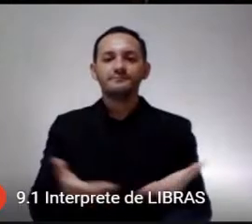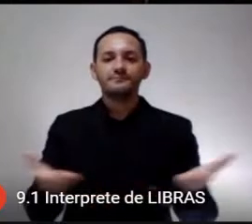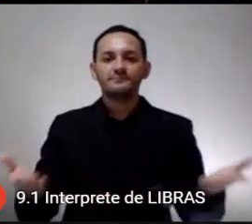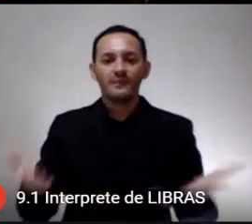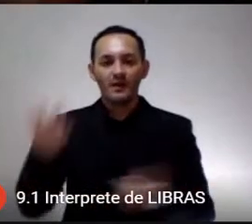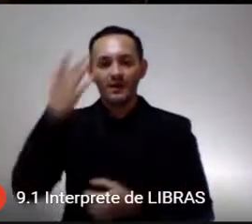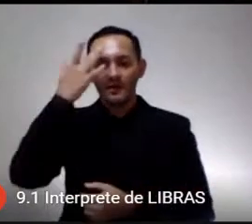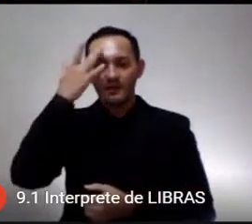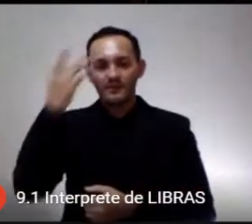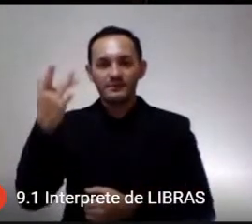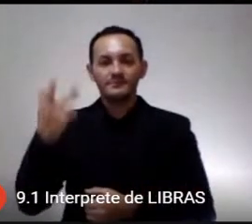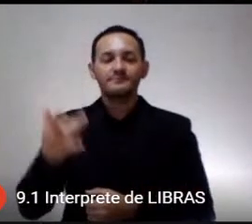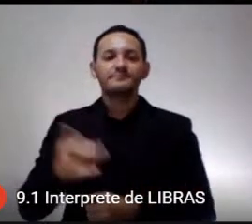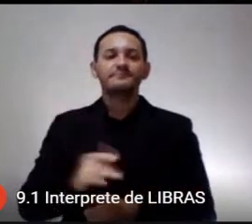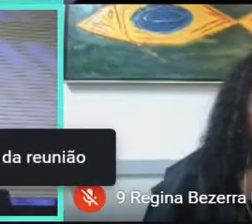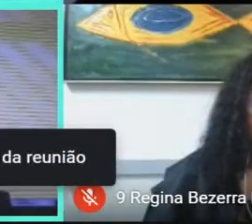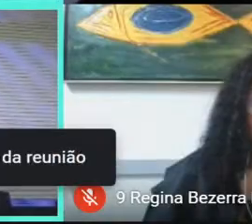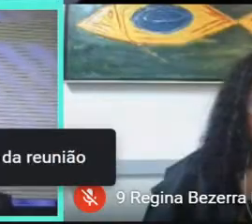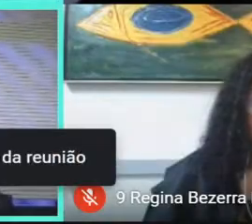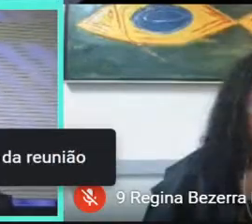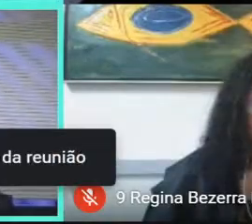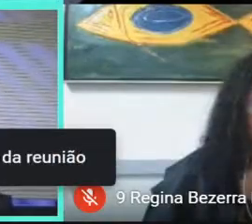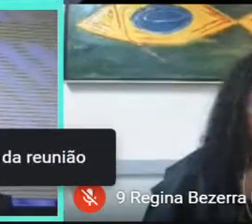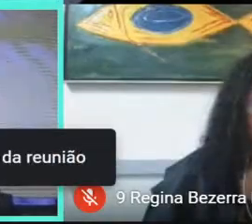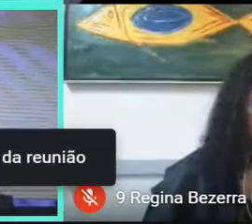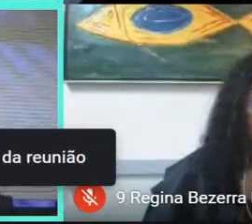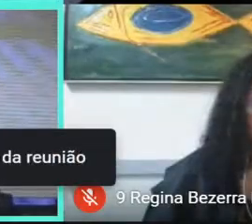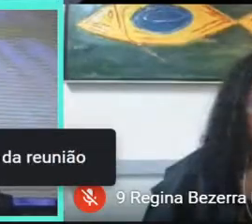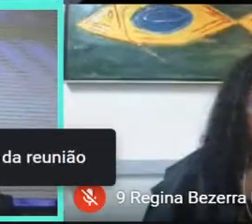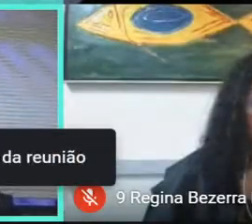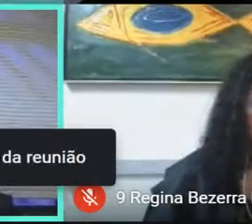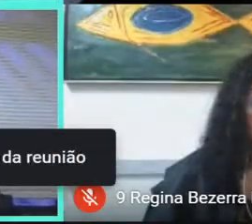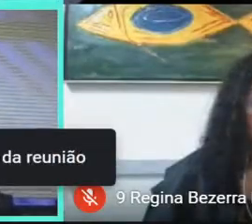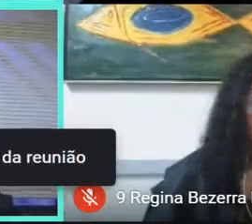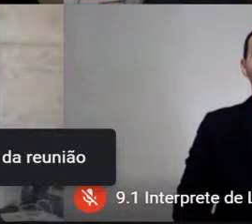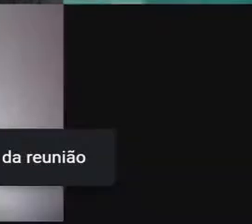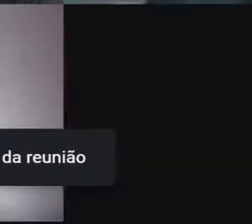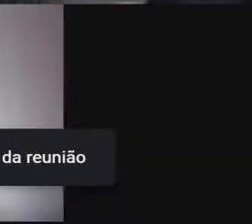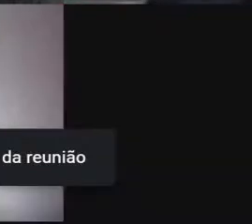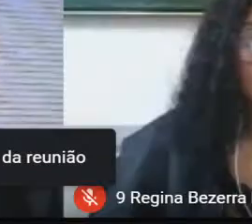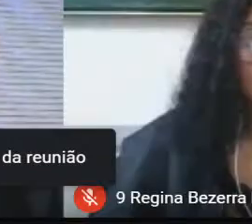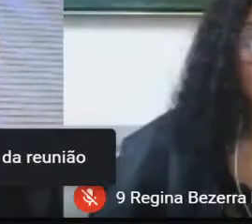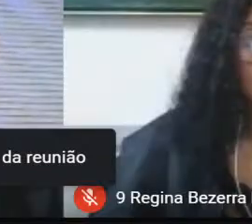até amanhã, se Deus quiser. Até mais. Obrigado, presidente. Boa noite a todos.